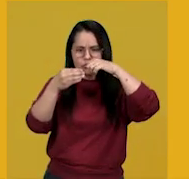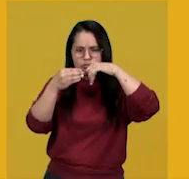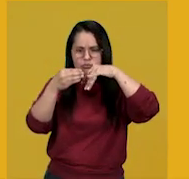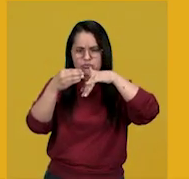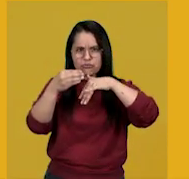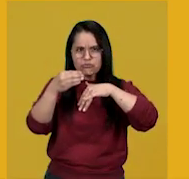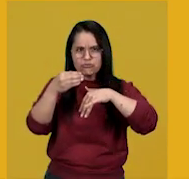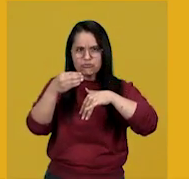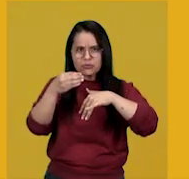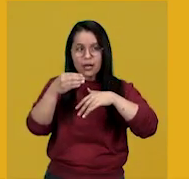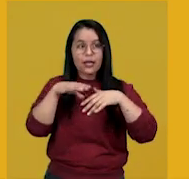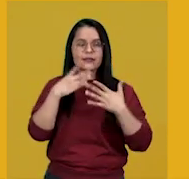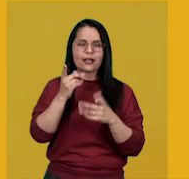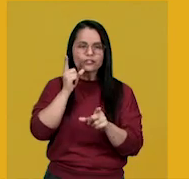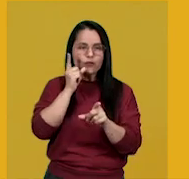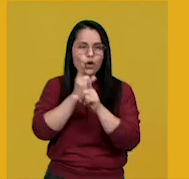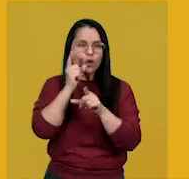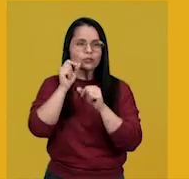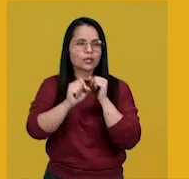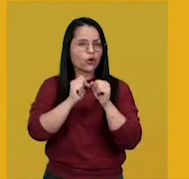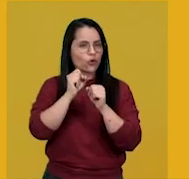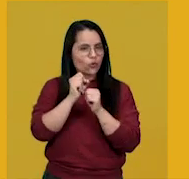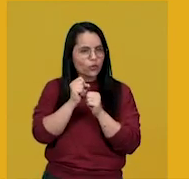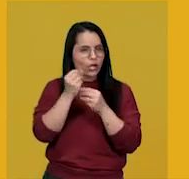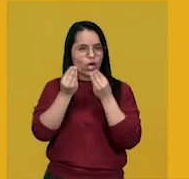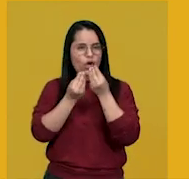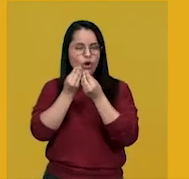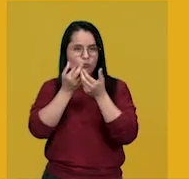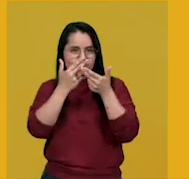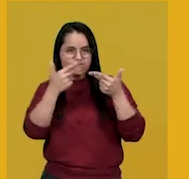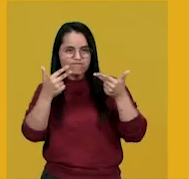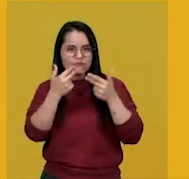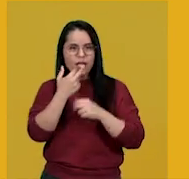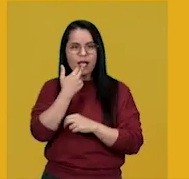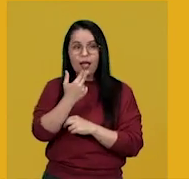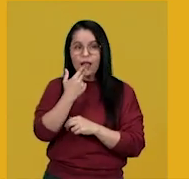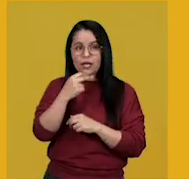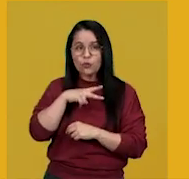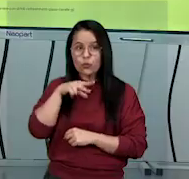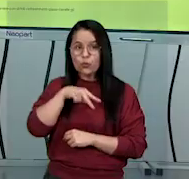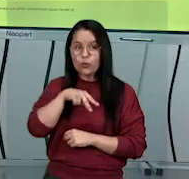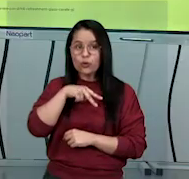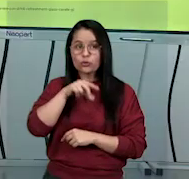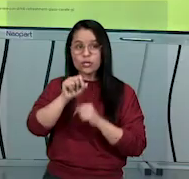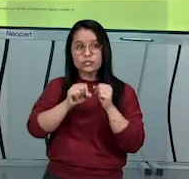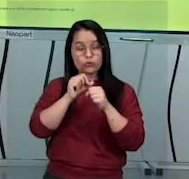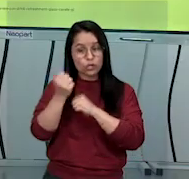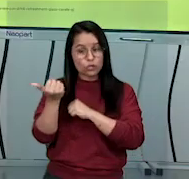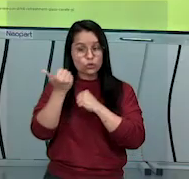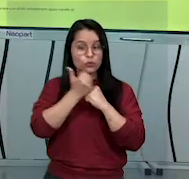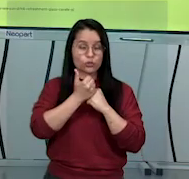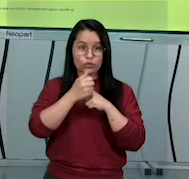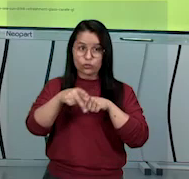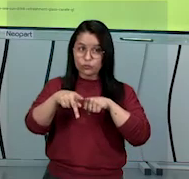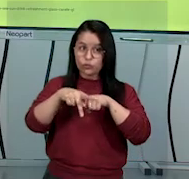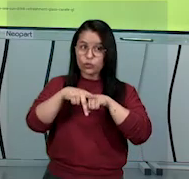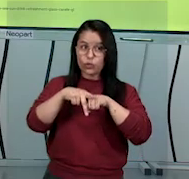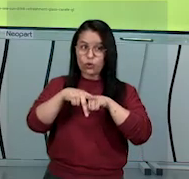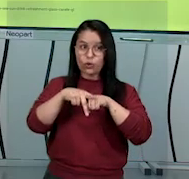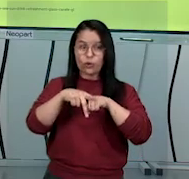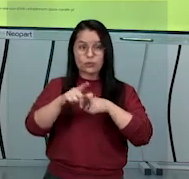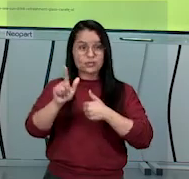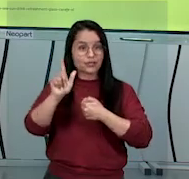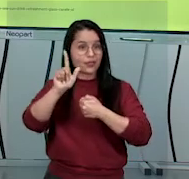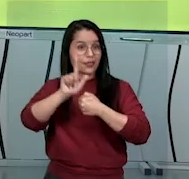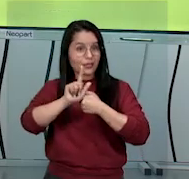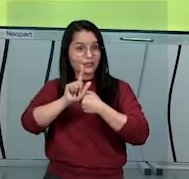encontrar os fenômenos da língua, que são as substituições pronominais e